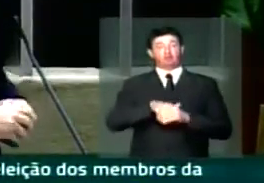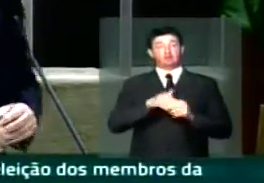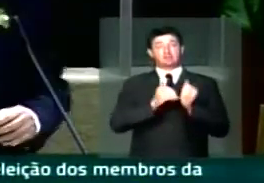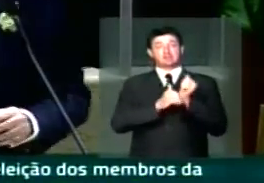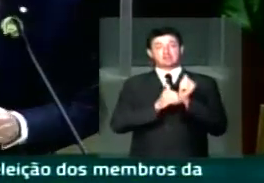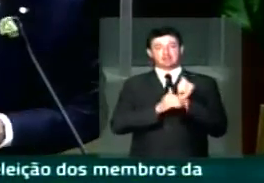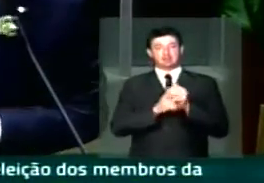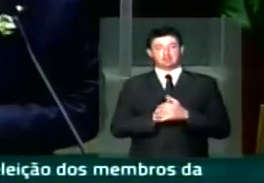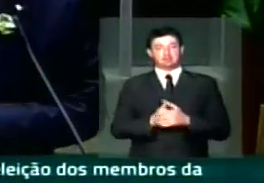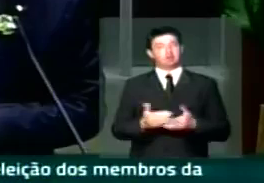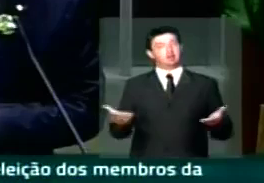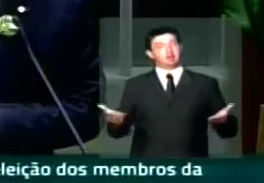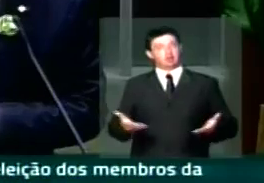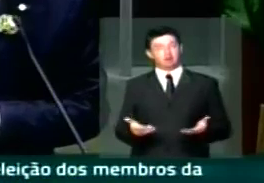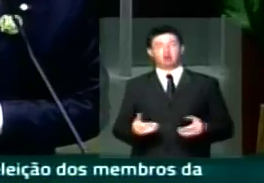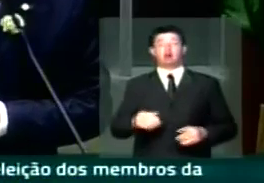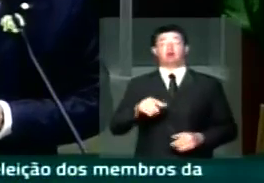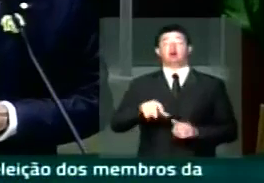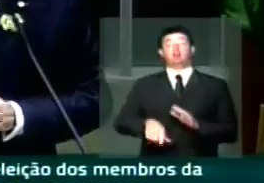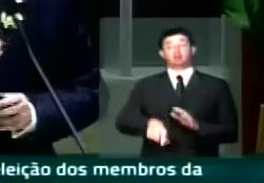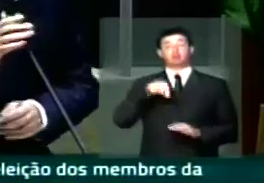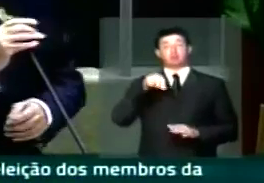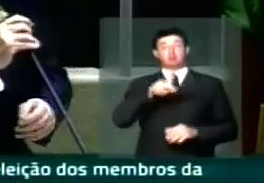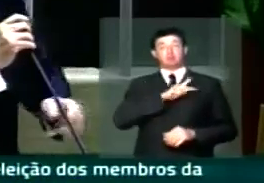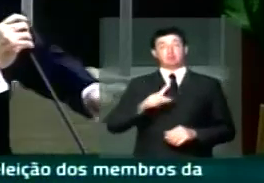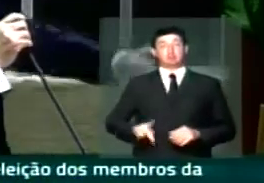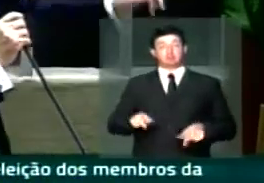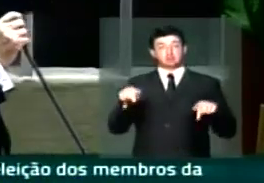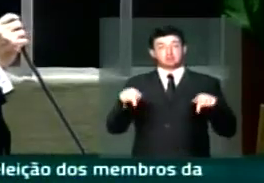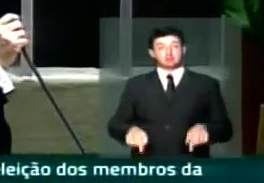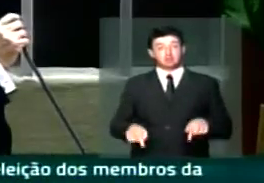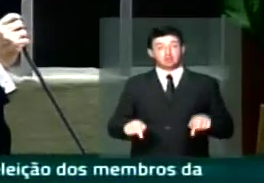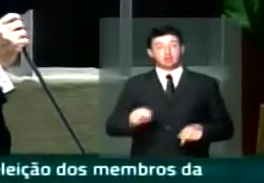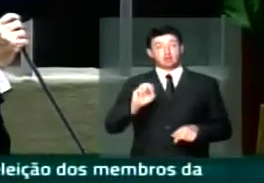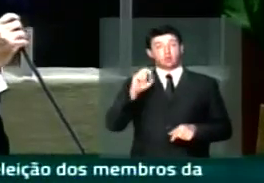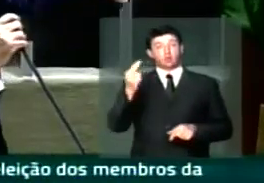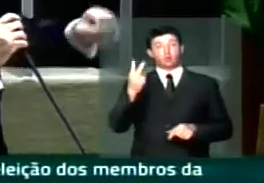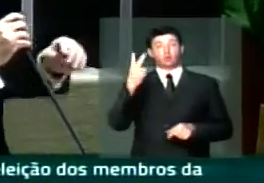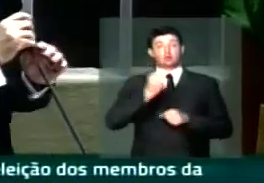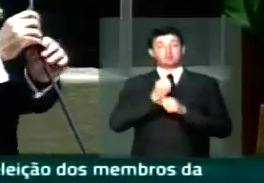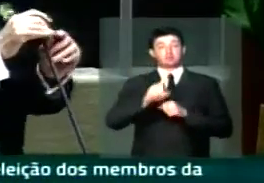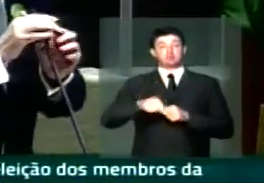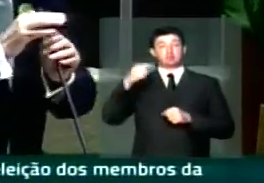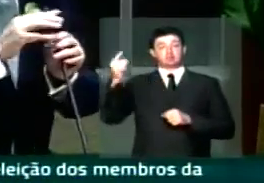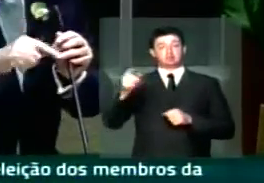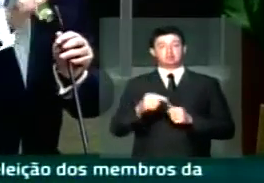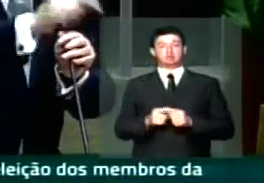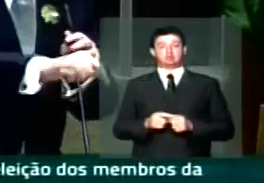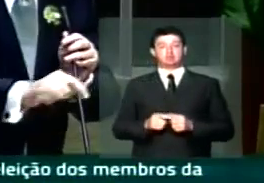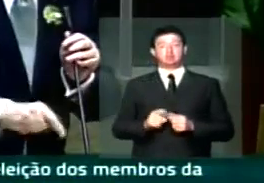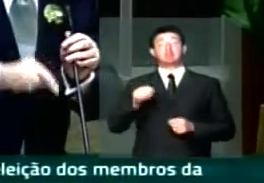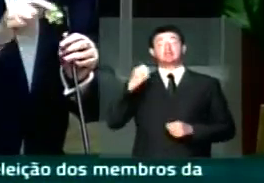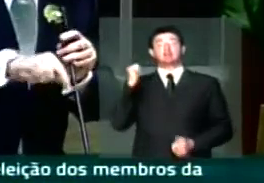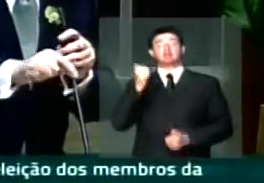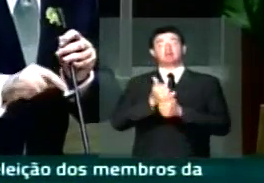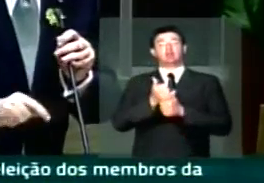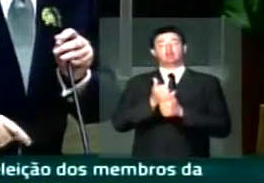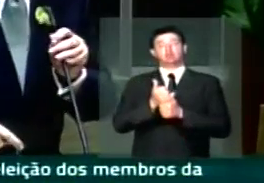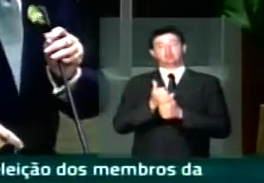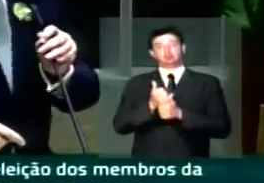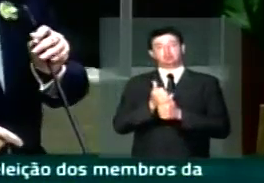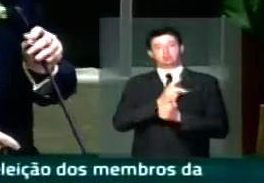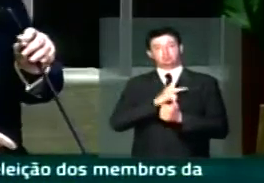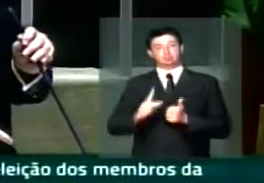voto secreto. Agora, para eleger o presidente dessa casa, ou daqui a 2 anos, para eleger o sucessor